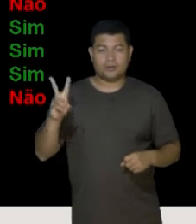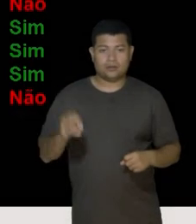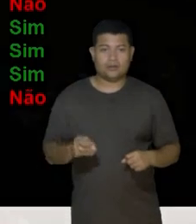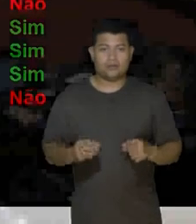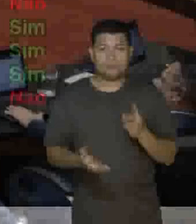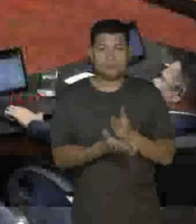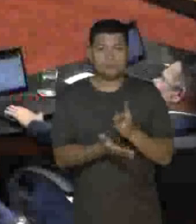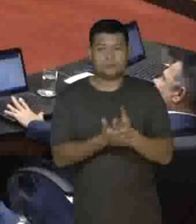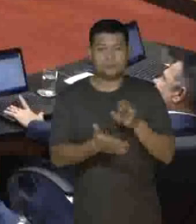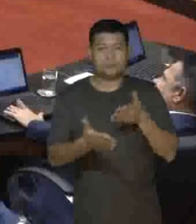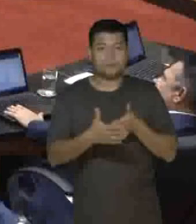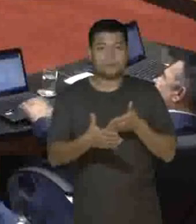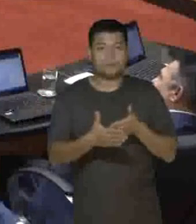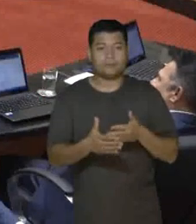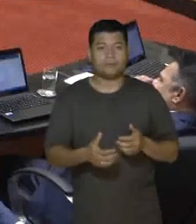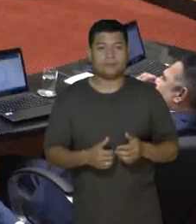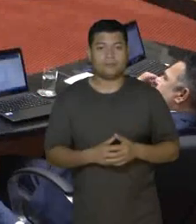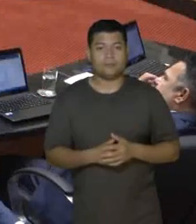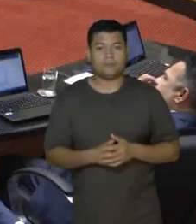veto.